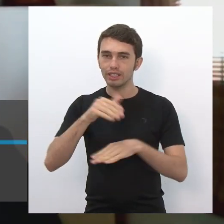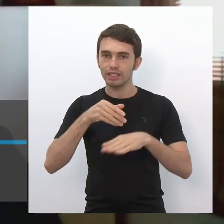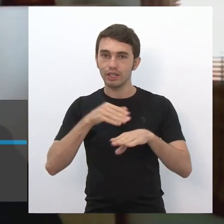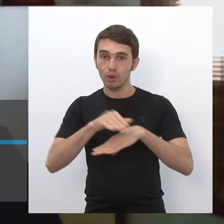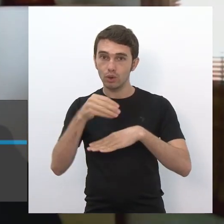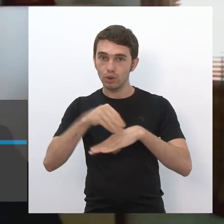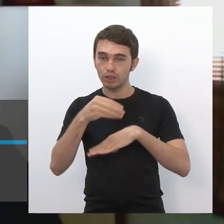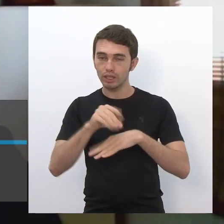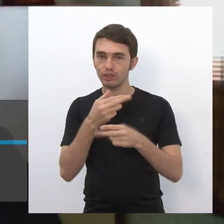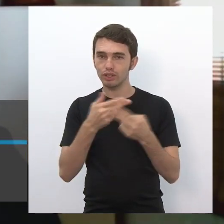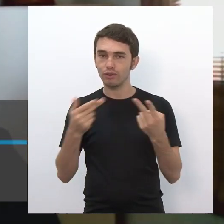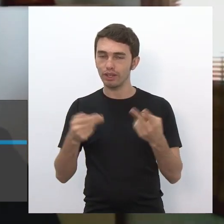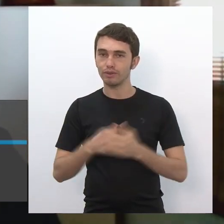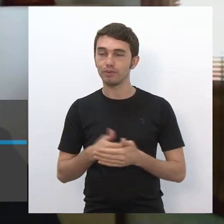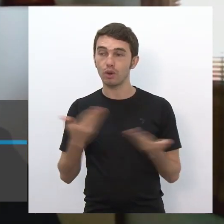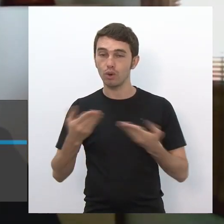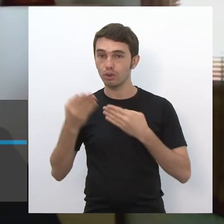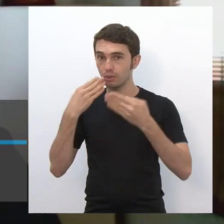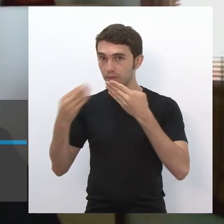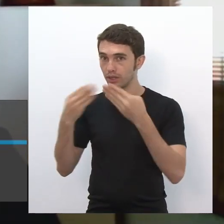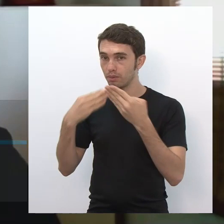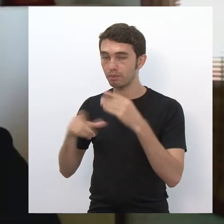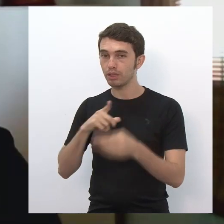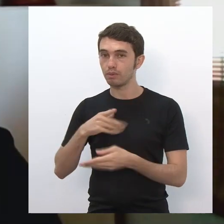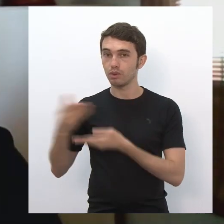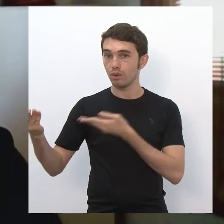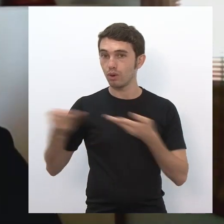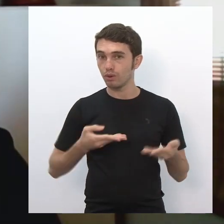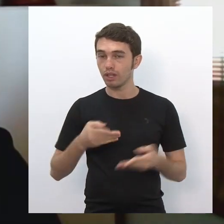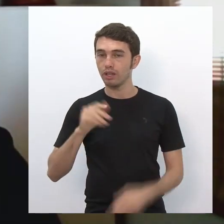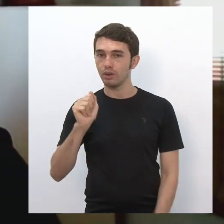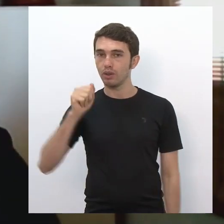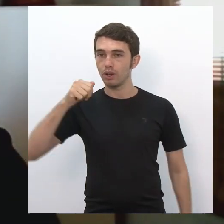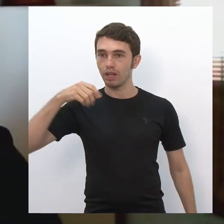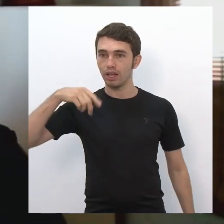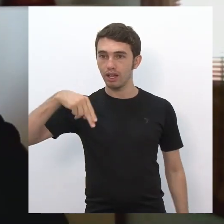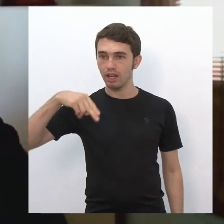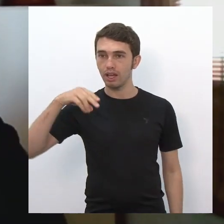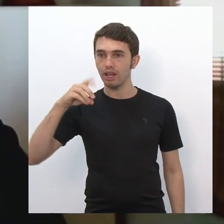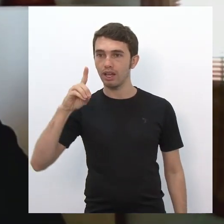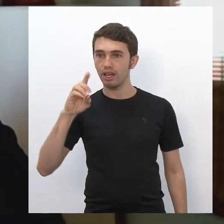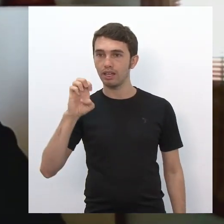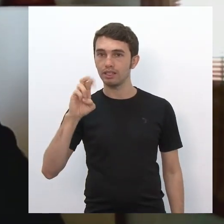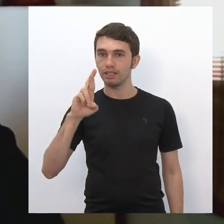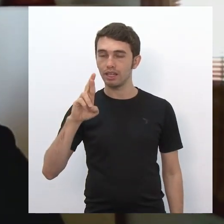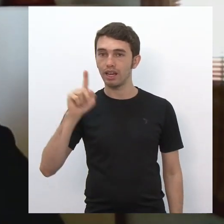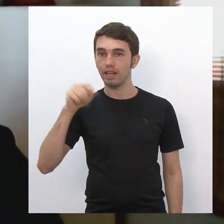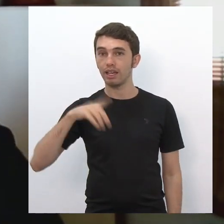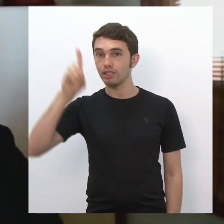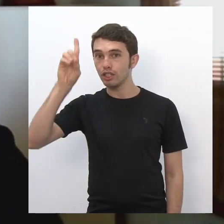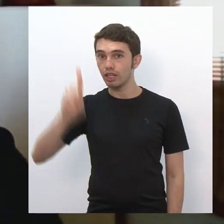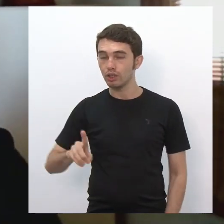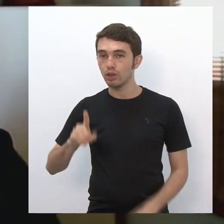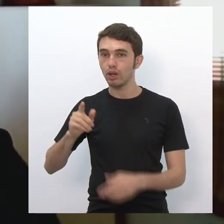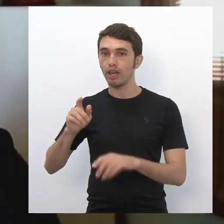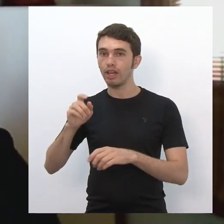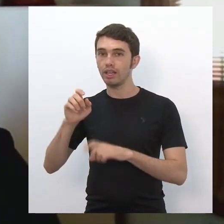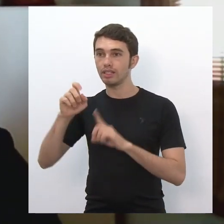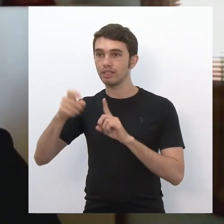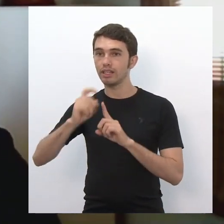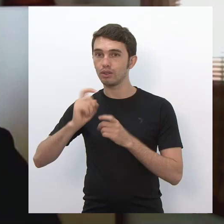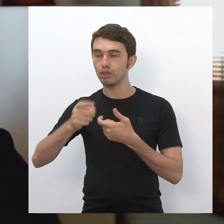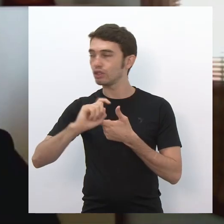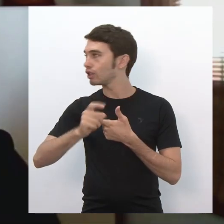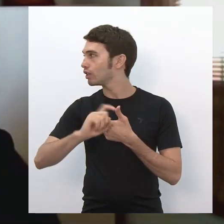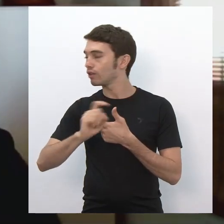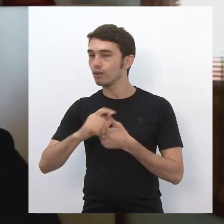Para o bate-papo de hoje, temos como convidado Pierre André Ruprecht, diretor executivo da SP